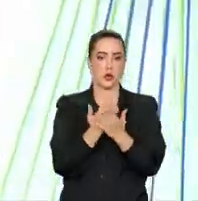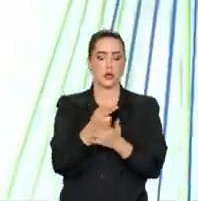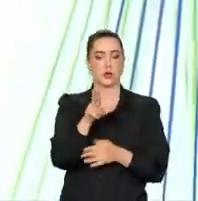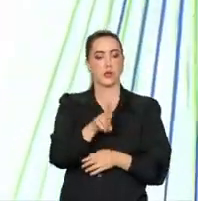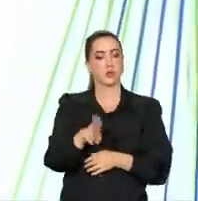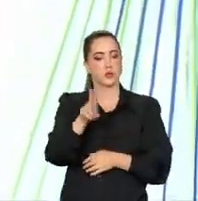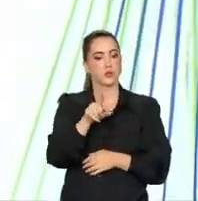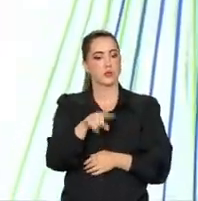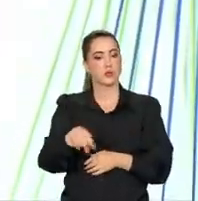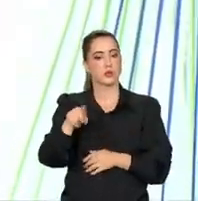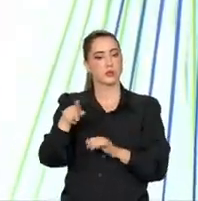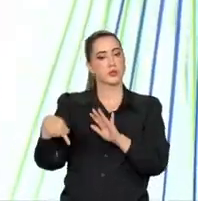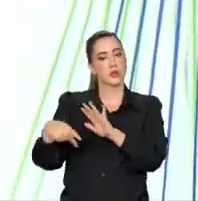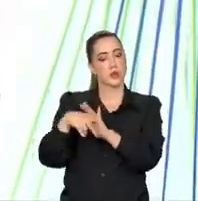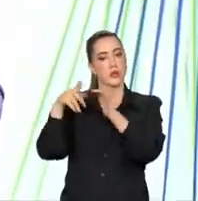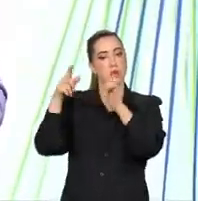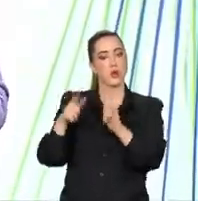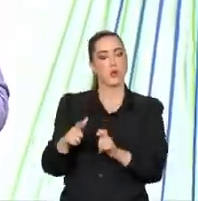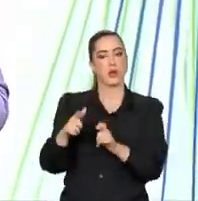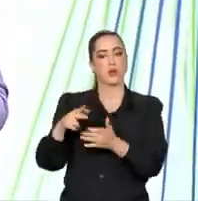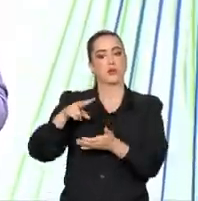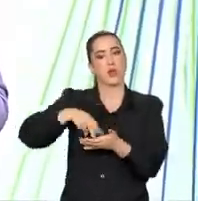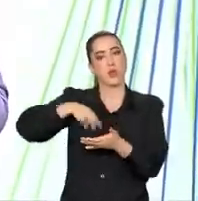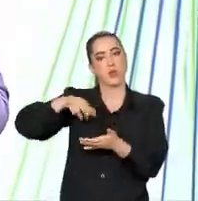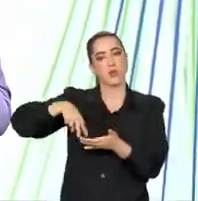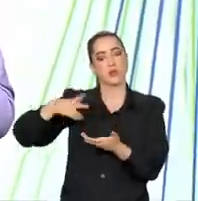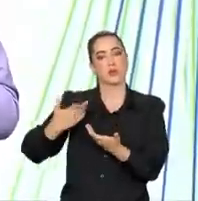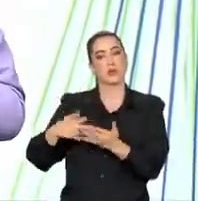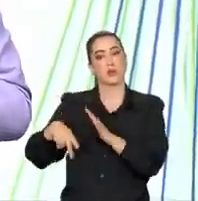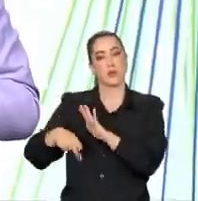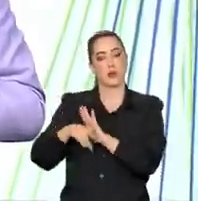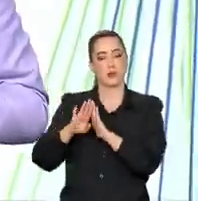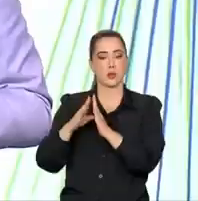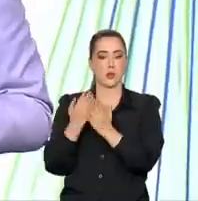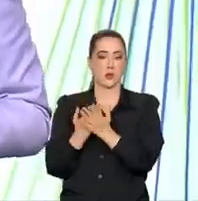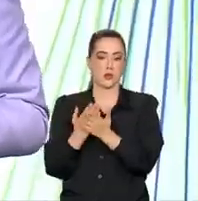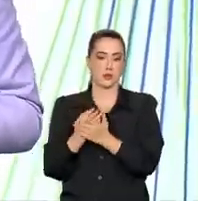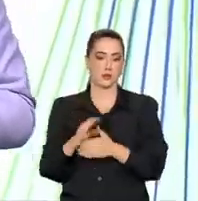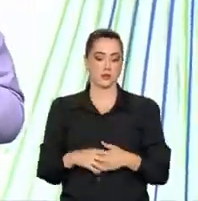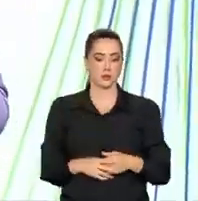implemente o seu cantinho da leitura nas suas escolas.